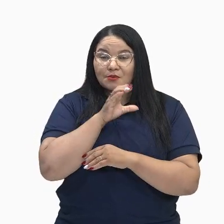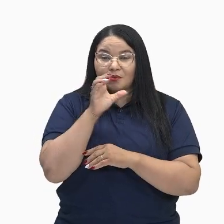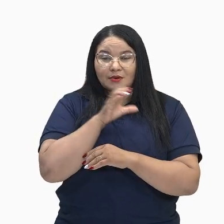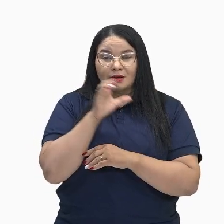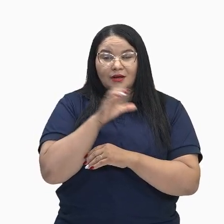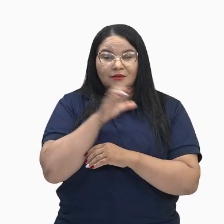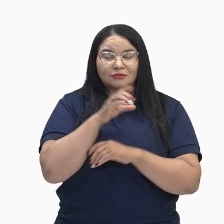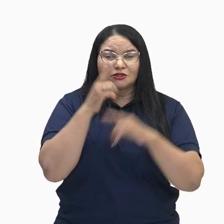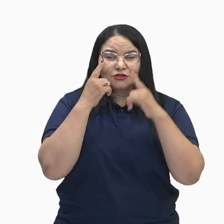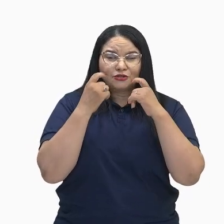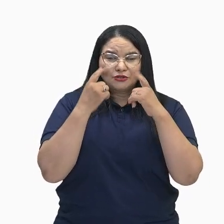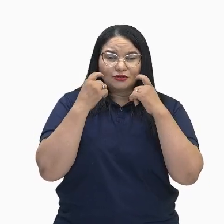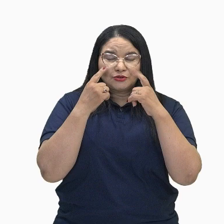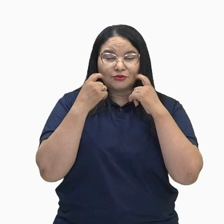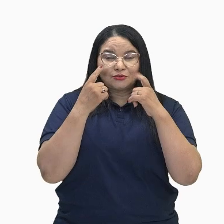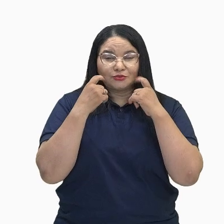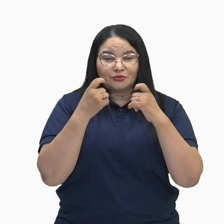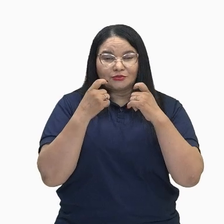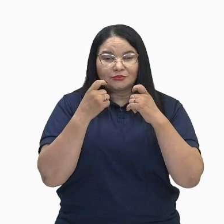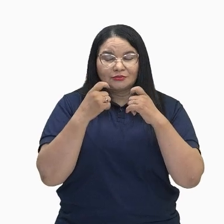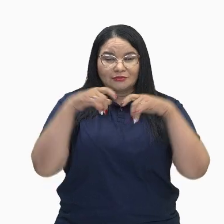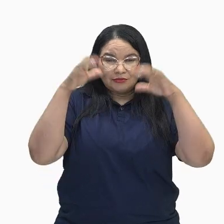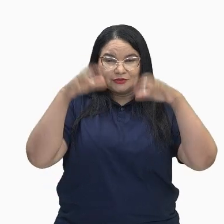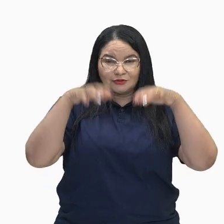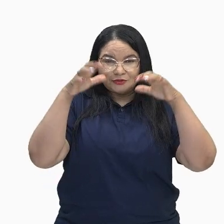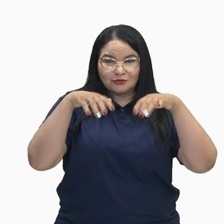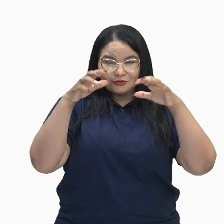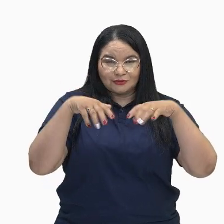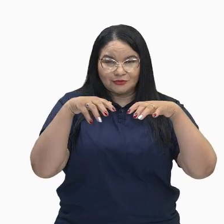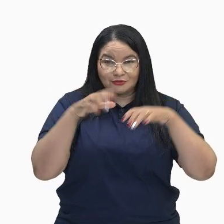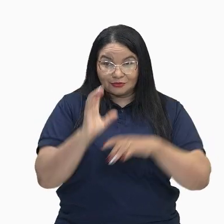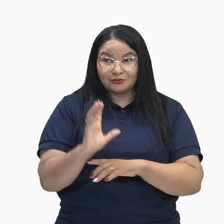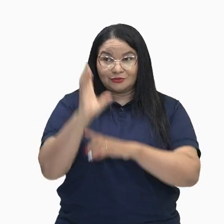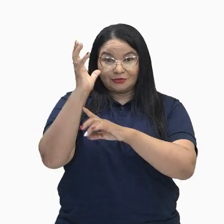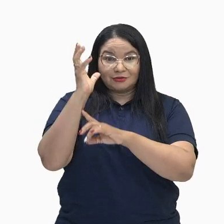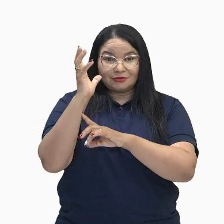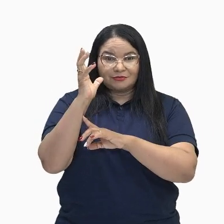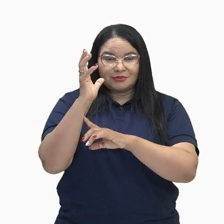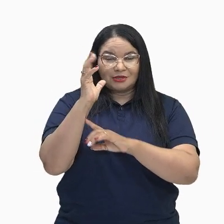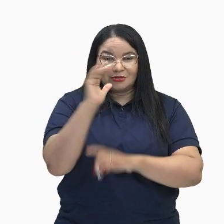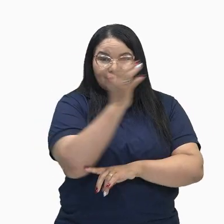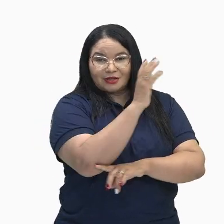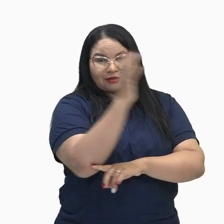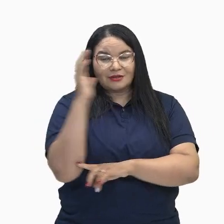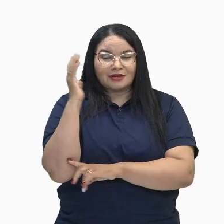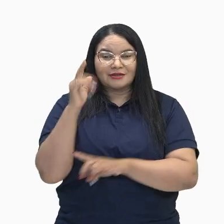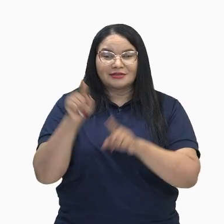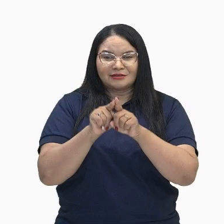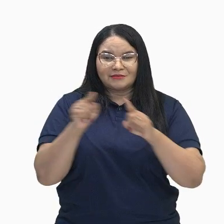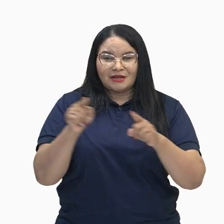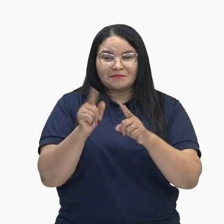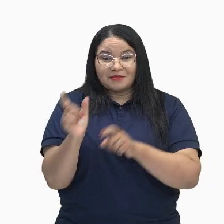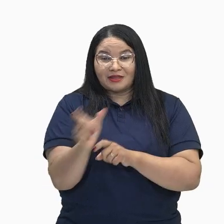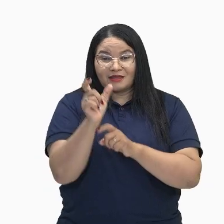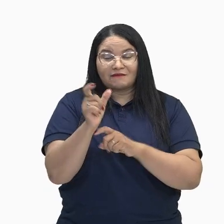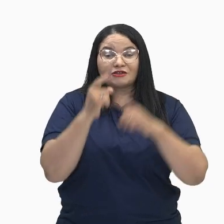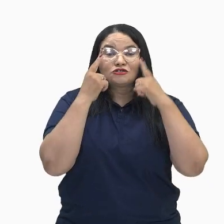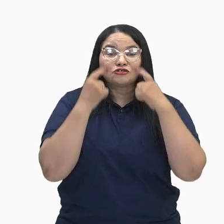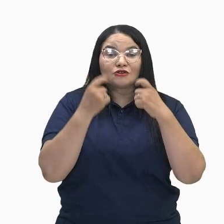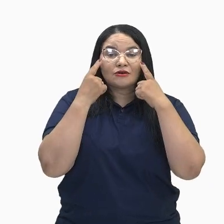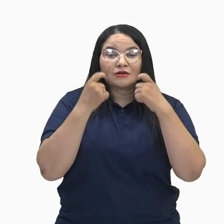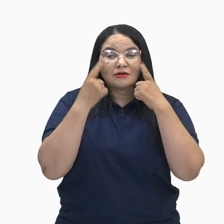Observe que a chuva é um fenômeno da natureza, né? Só que a palavra chorando